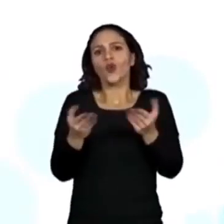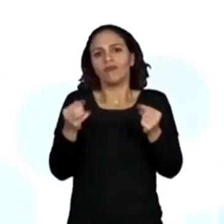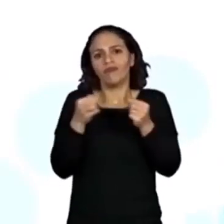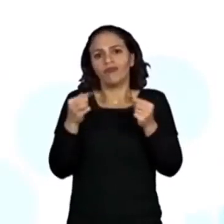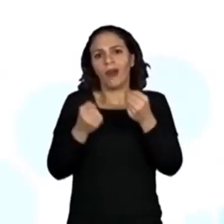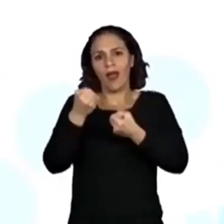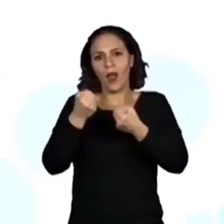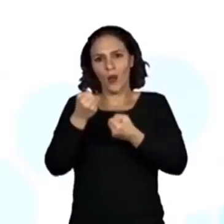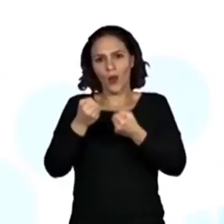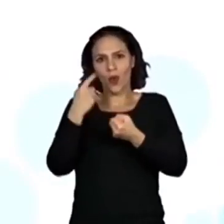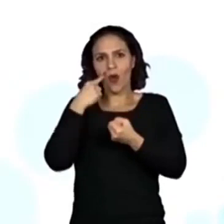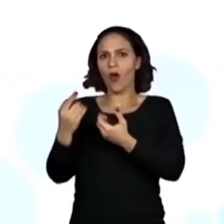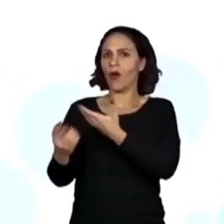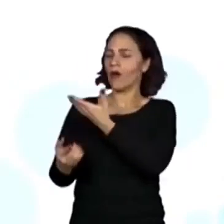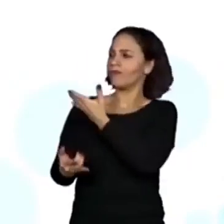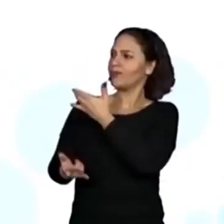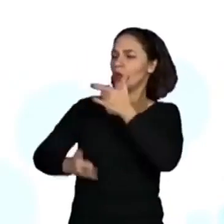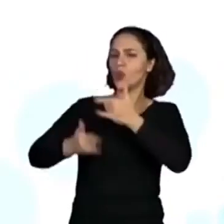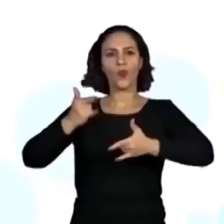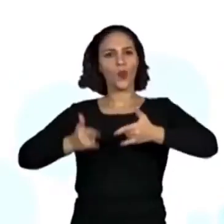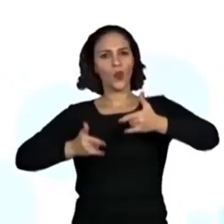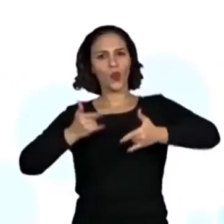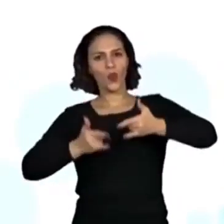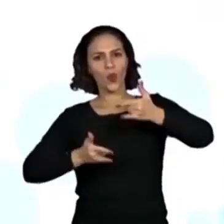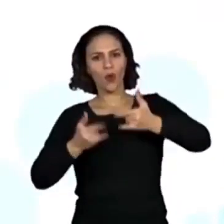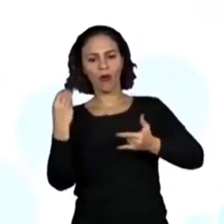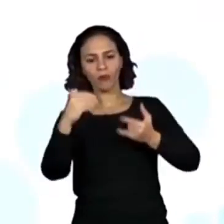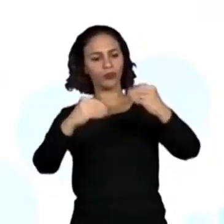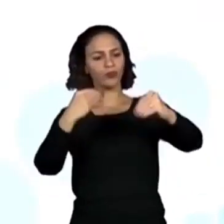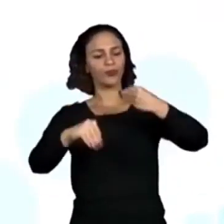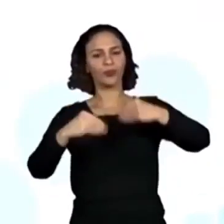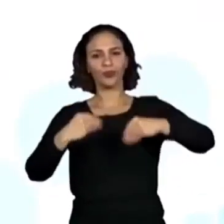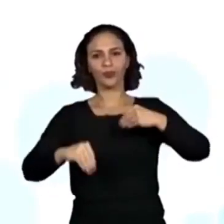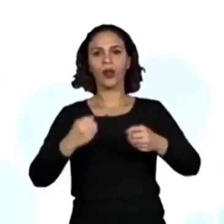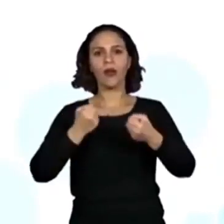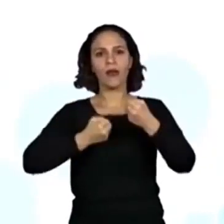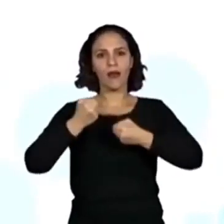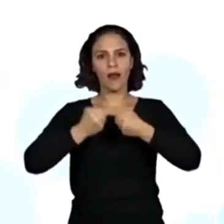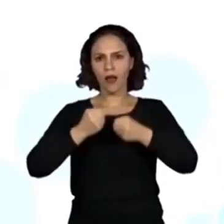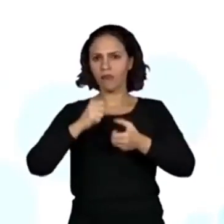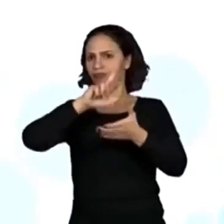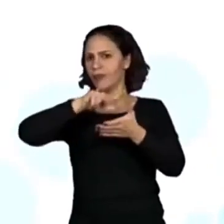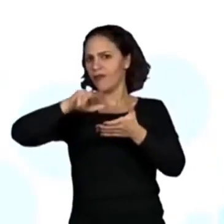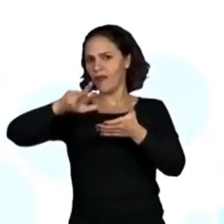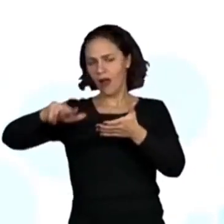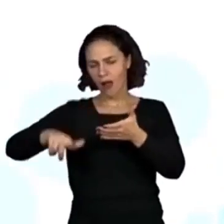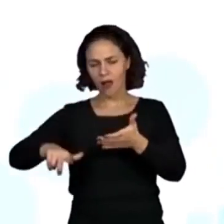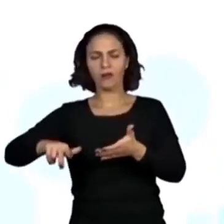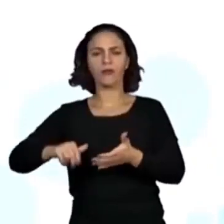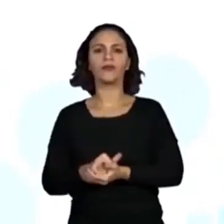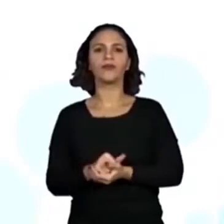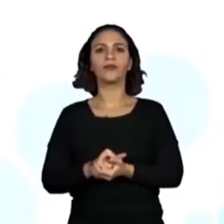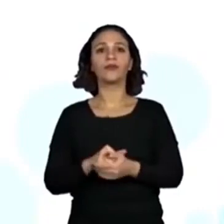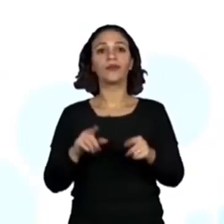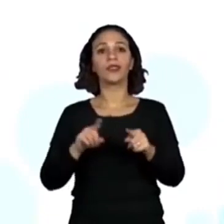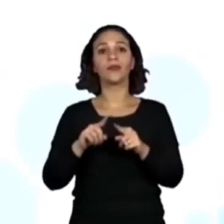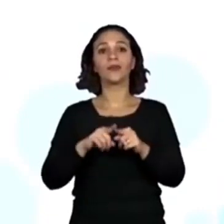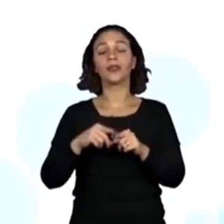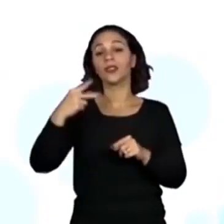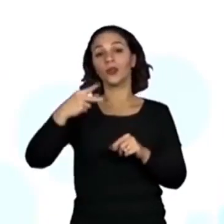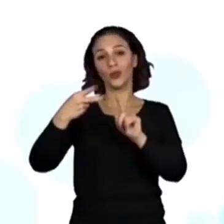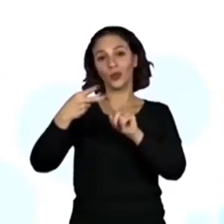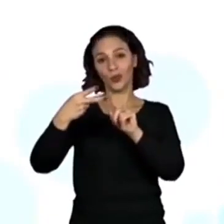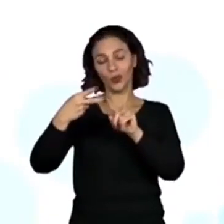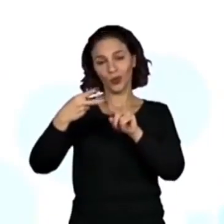que ela usa braços robóticos na construção de automóveis, né? Em vários setores. A nossa capital federal,